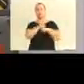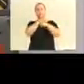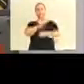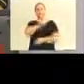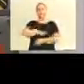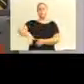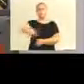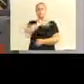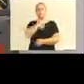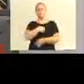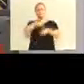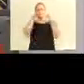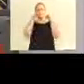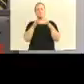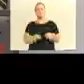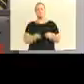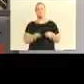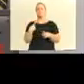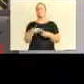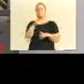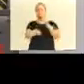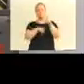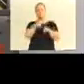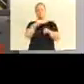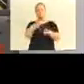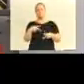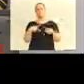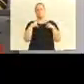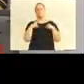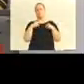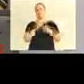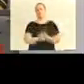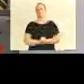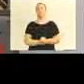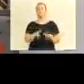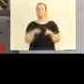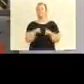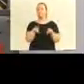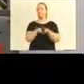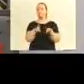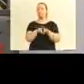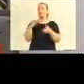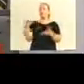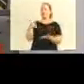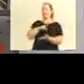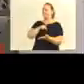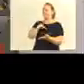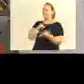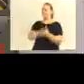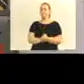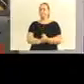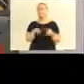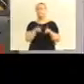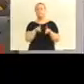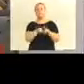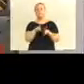adequada, transparente e objetiva, como que o nosso povo merece e deseja. Mas quero também, presidente, fazer aqui, além disso, o reconhecimento